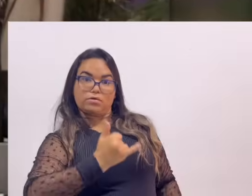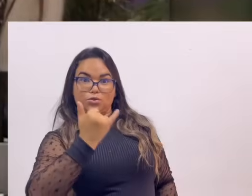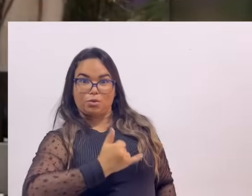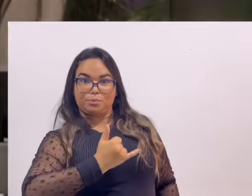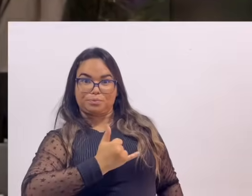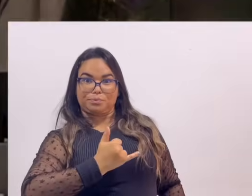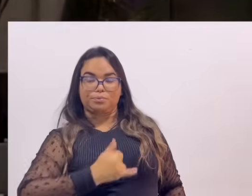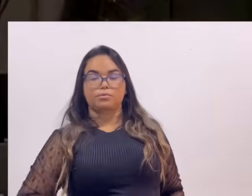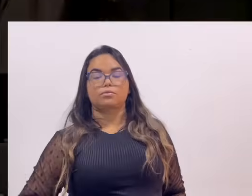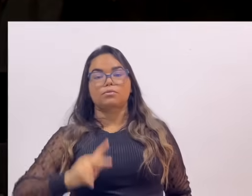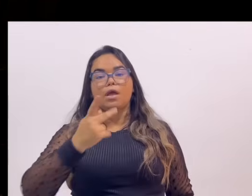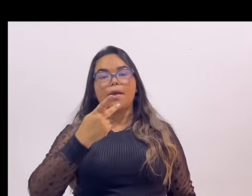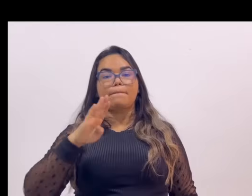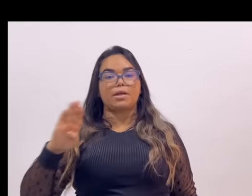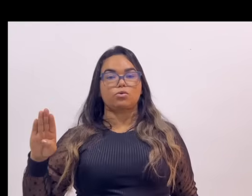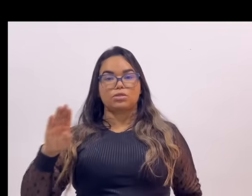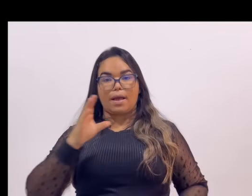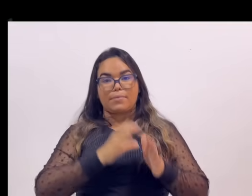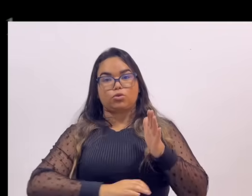8,5